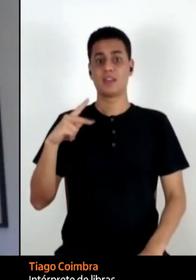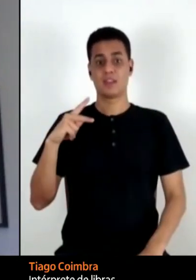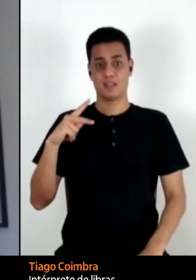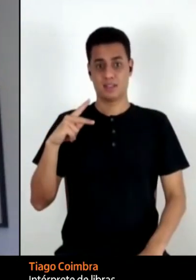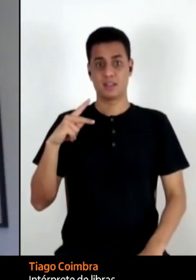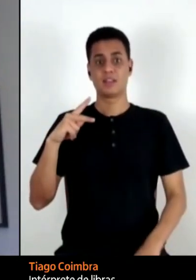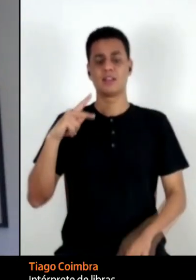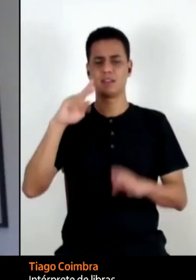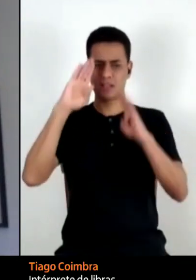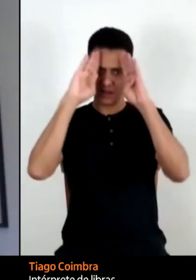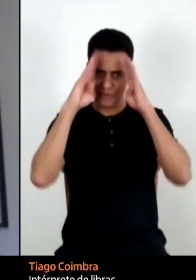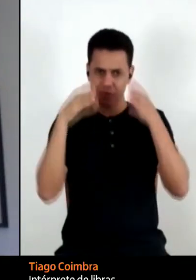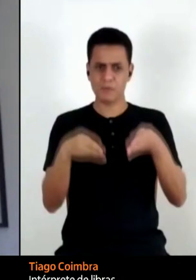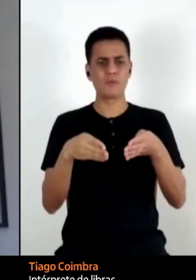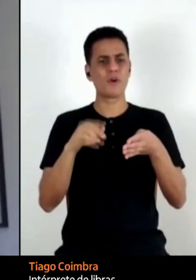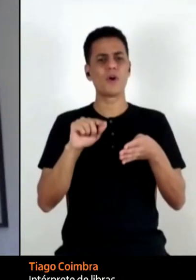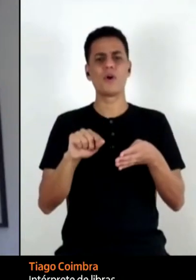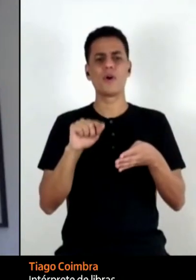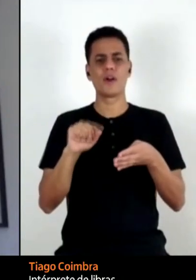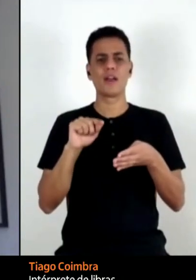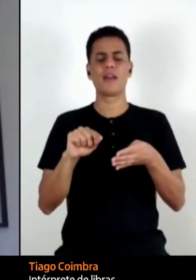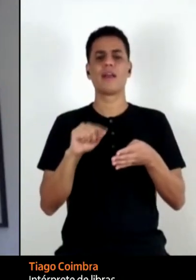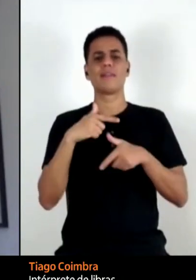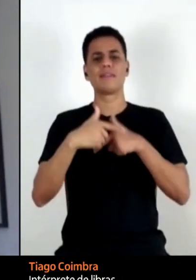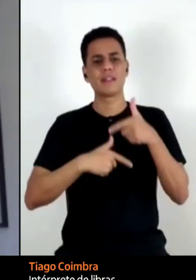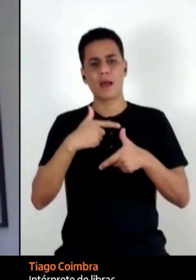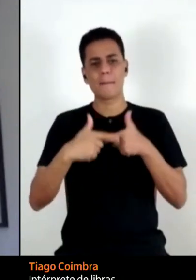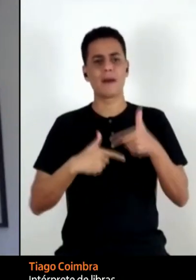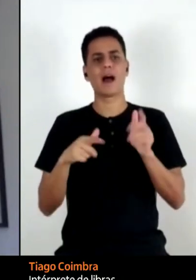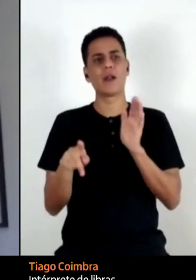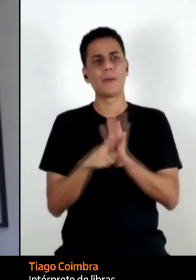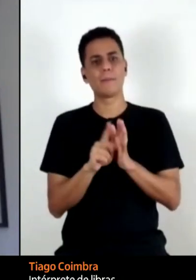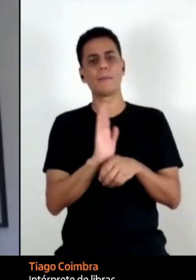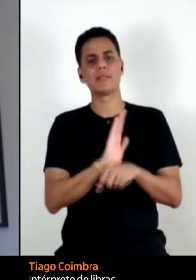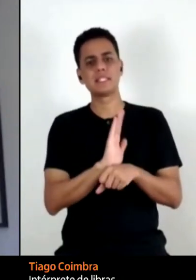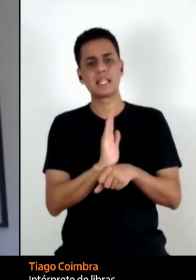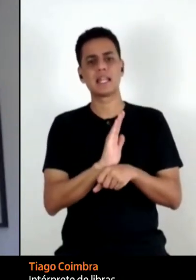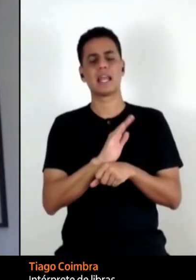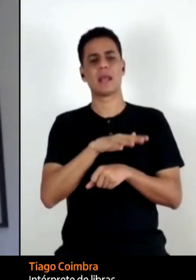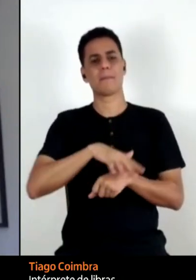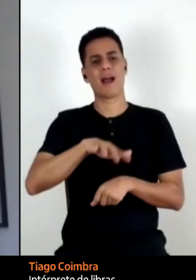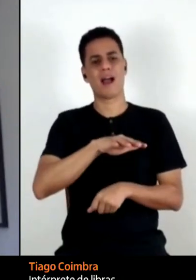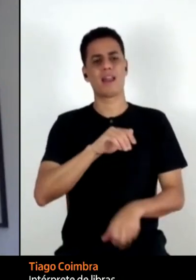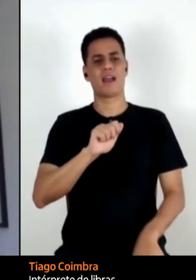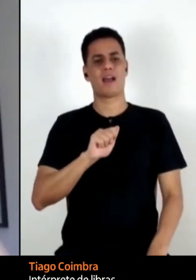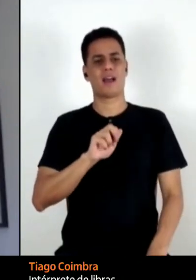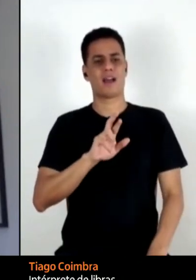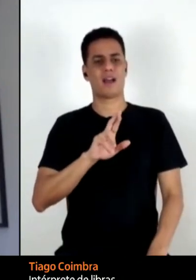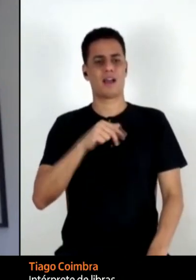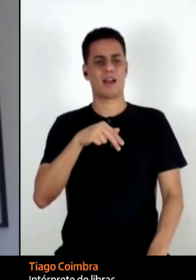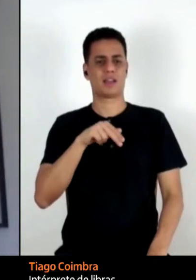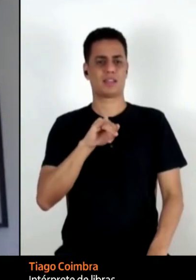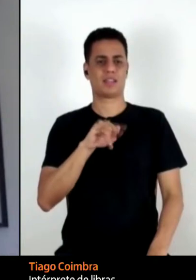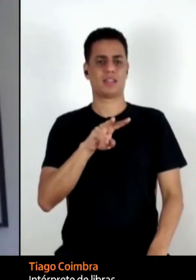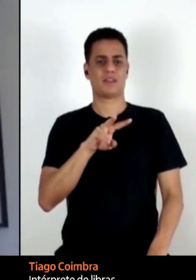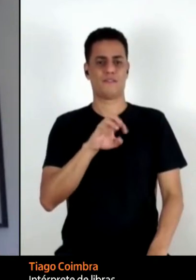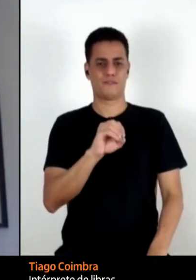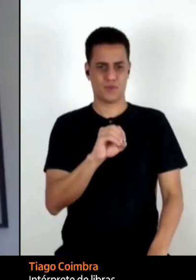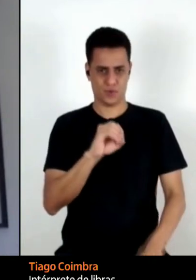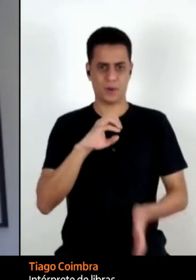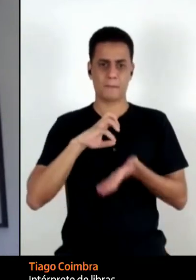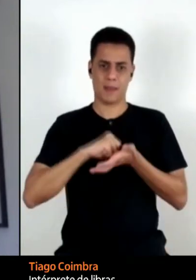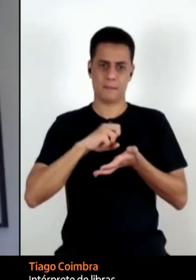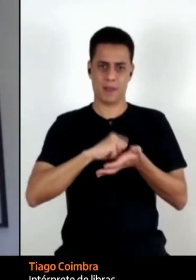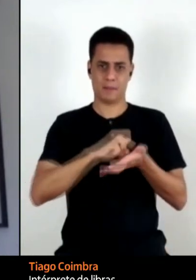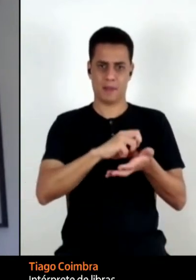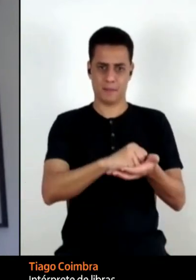found footage, ao trabalho com cinema de arquivo. E para comemorar esses 25 anos do